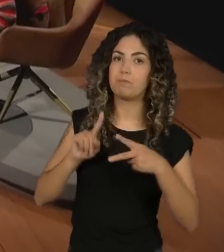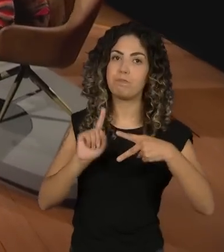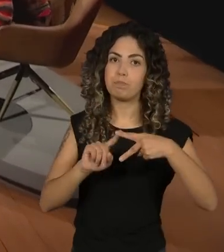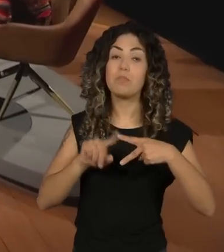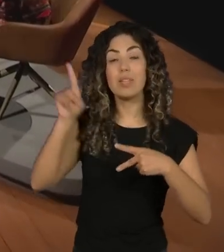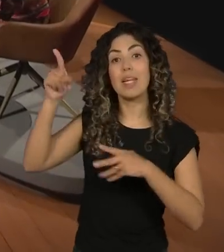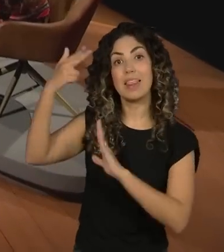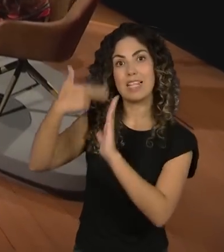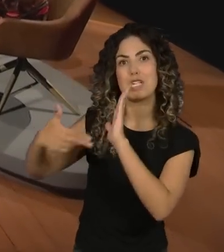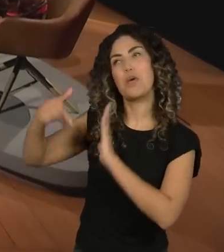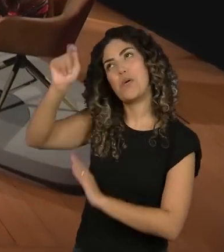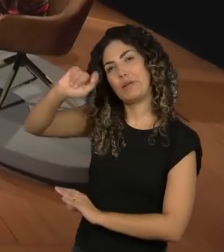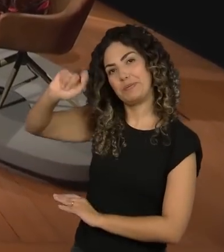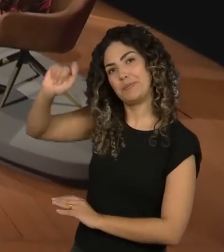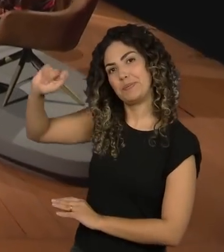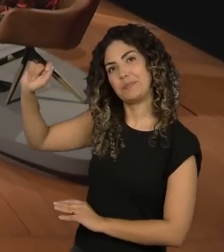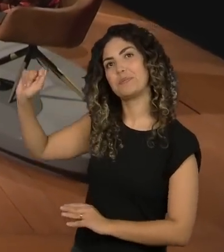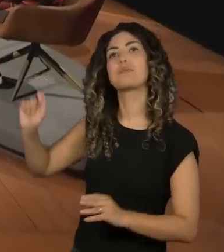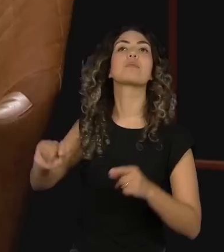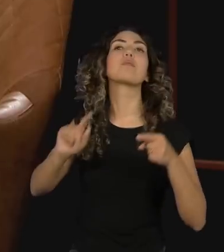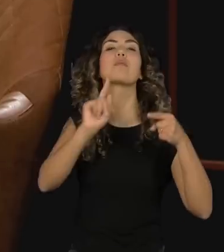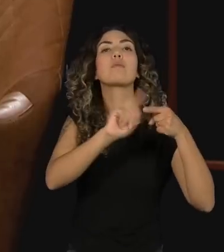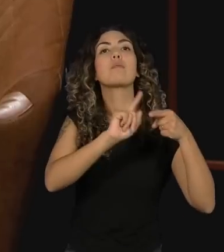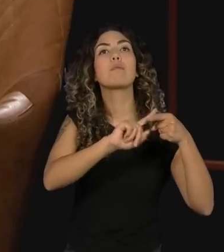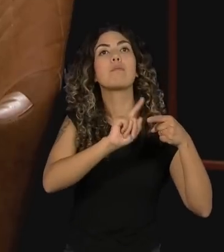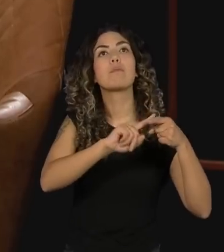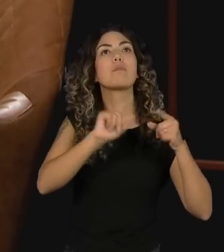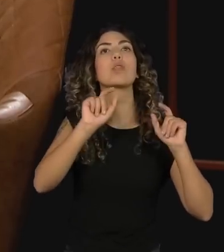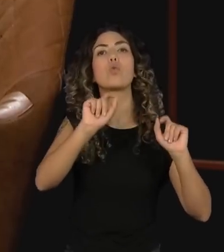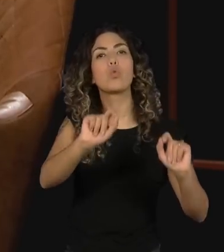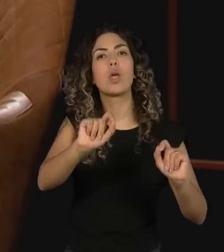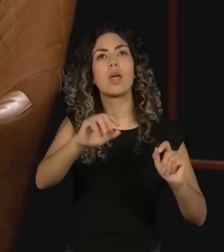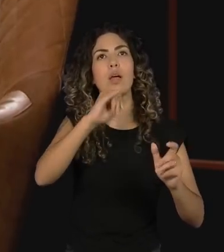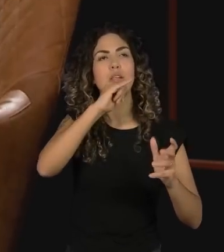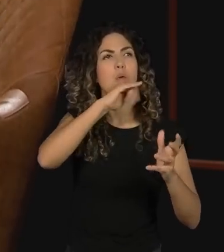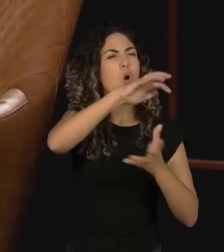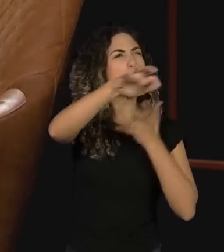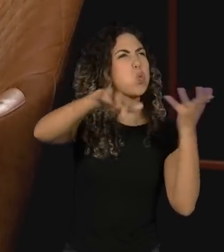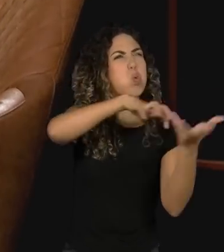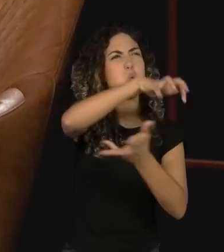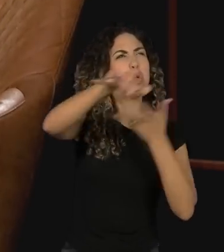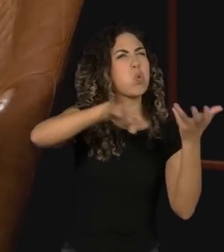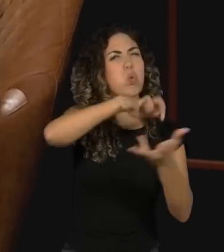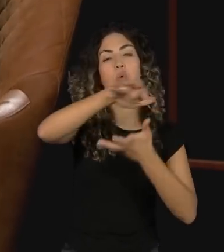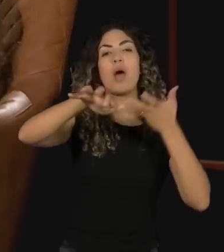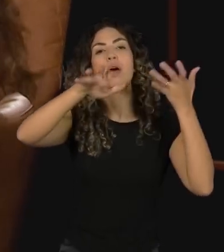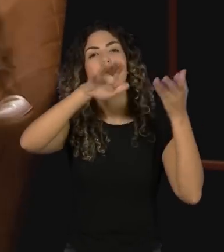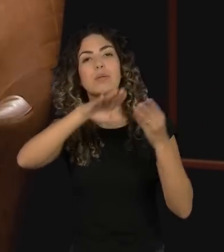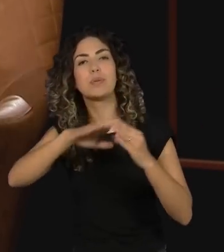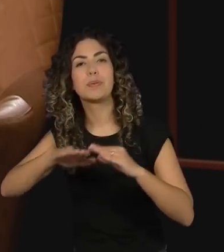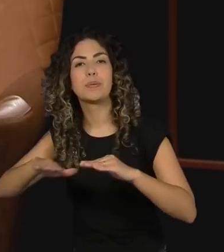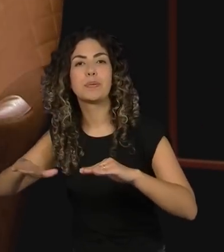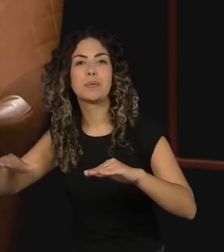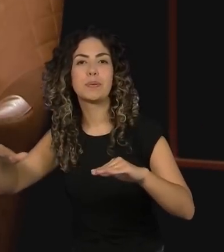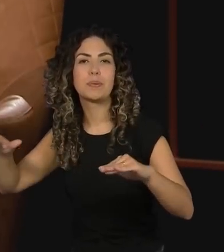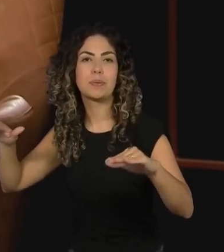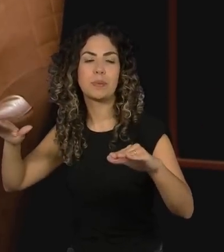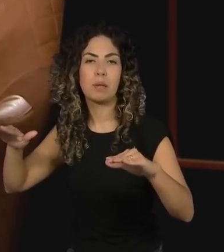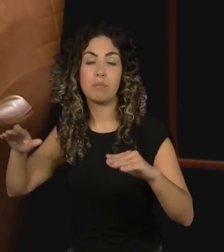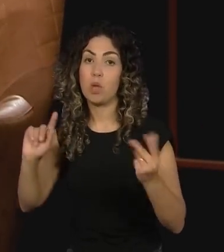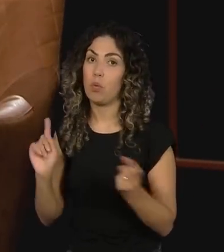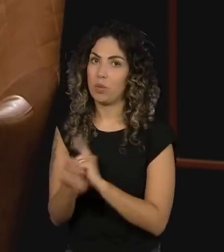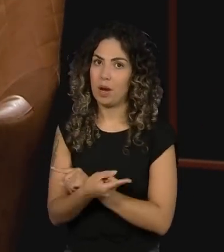né? Um que ia do caos para a ordem, e um que vinha